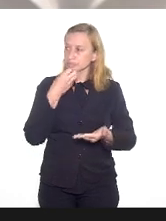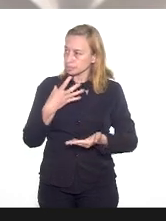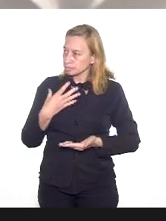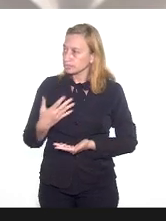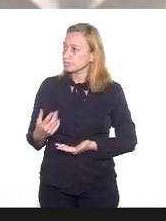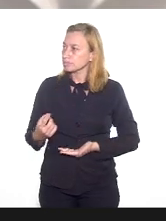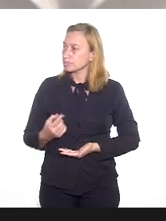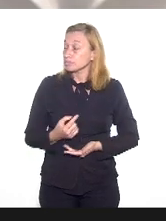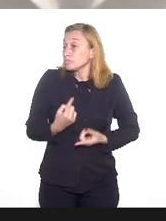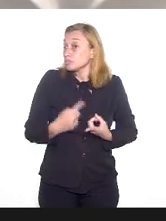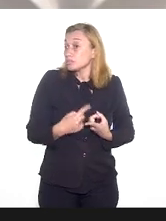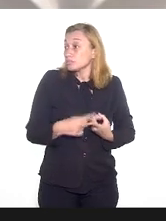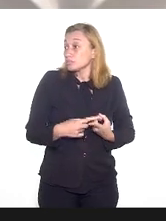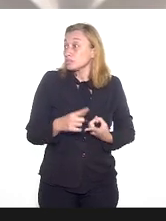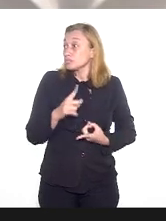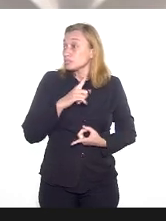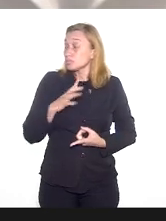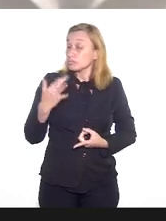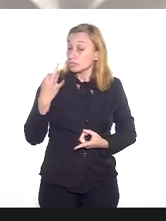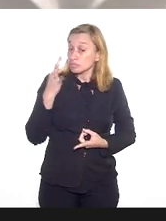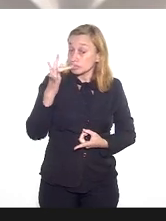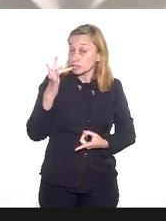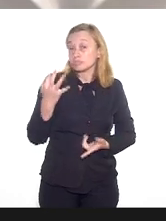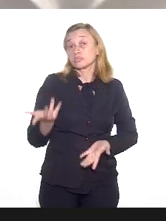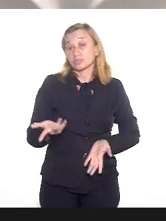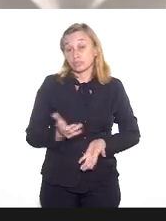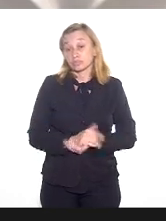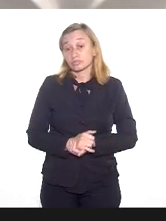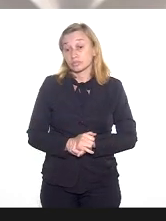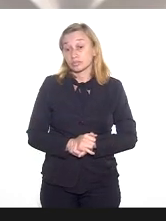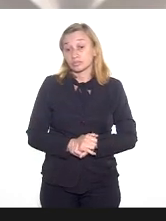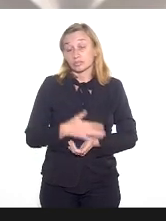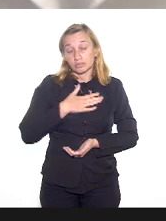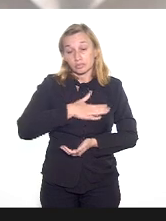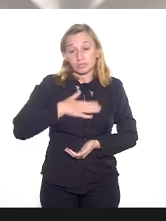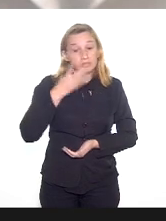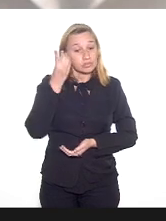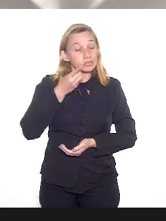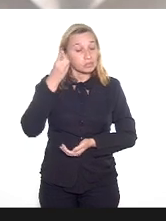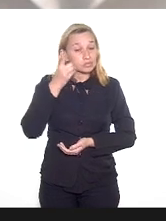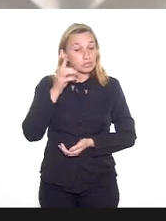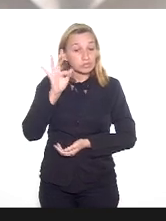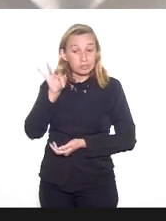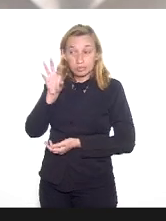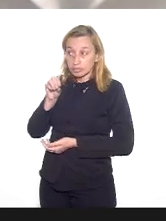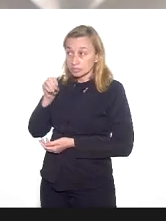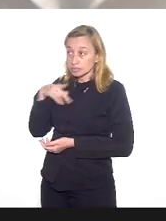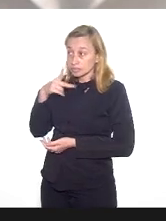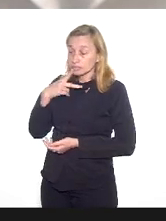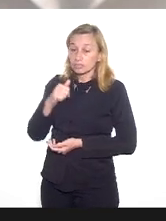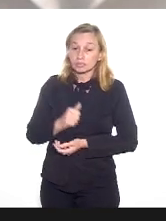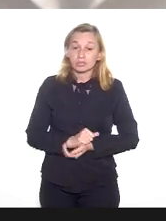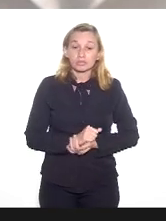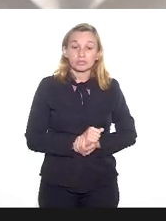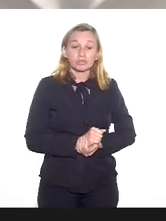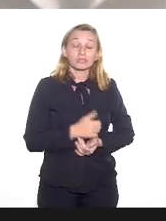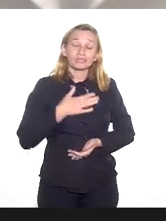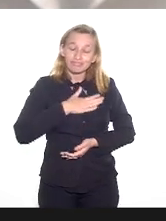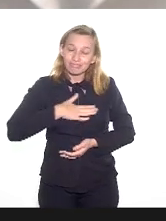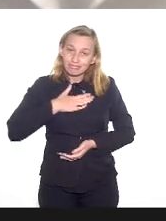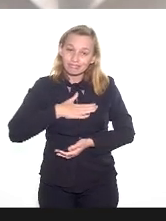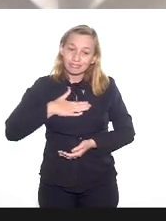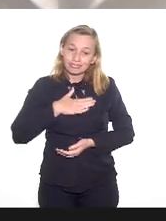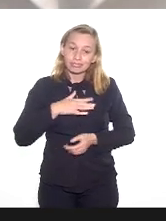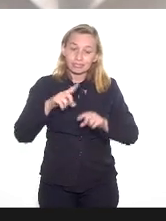até porque teremos em breve, né? Gostei muito quando o deputado Flávio Serafini disse que gostaria muito